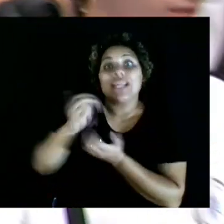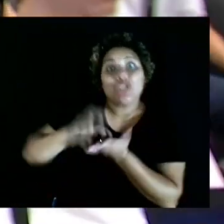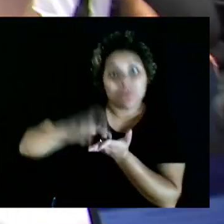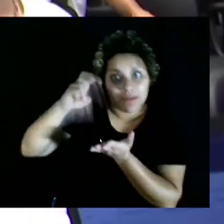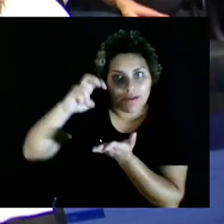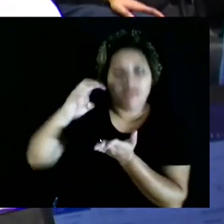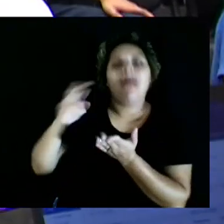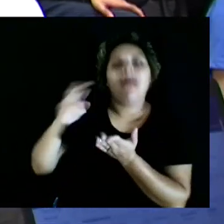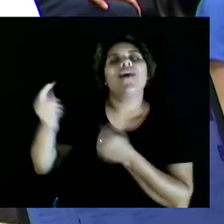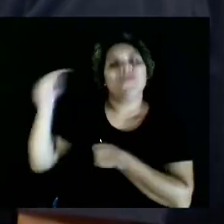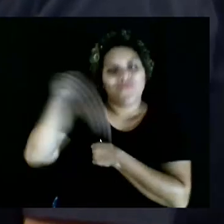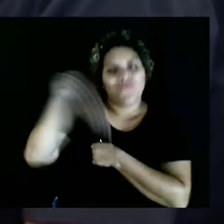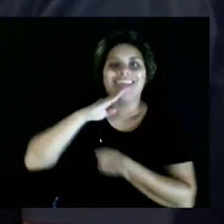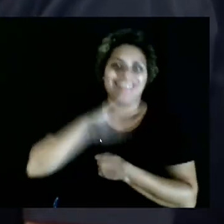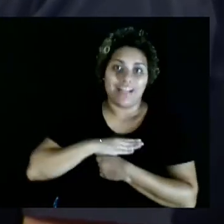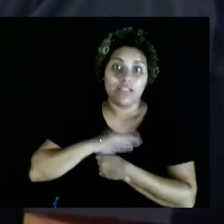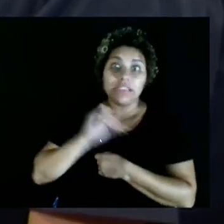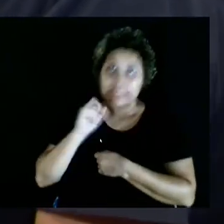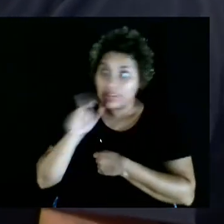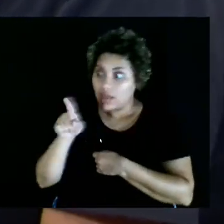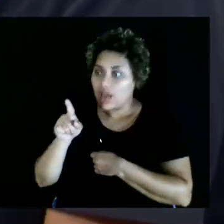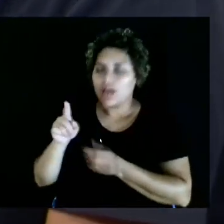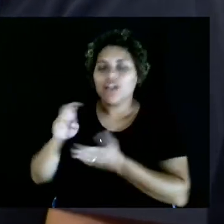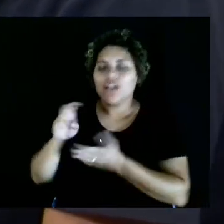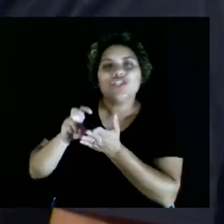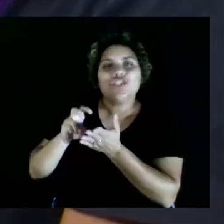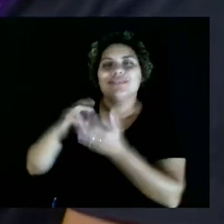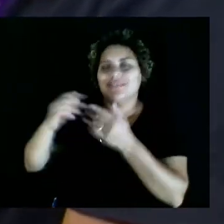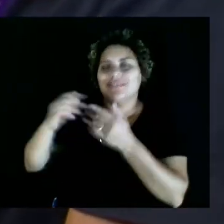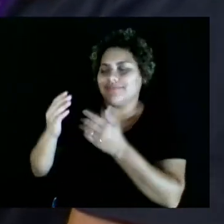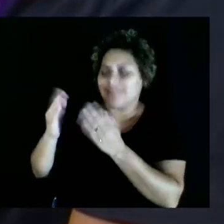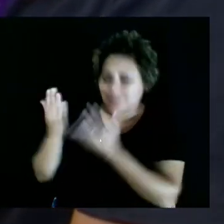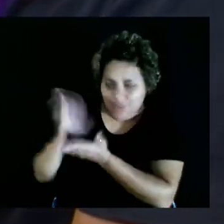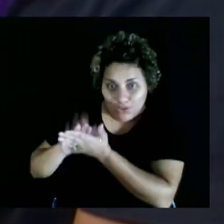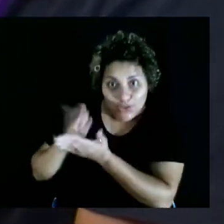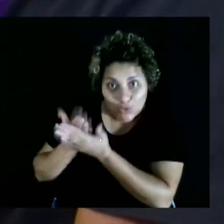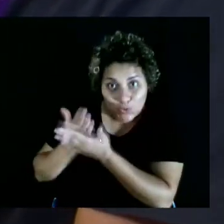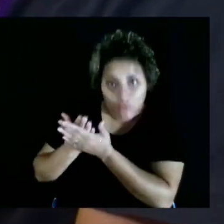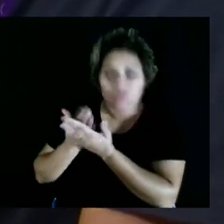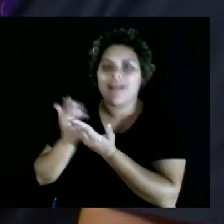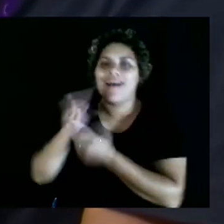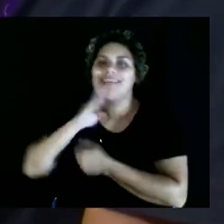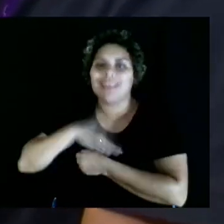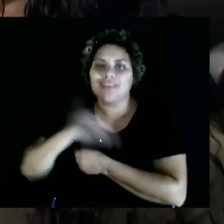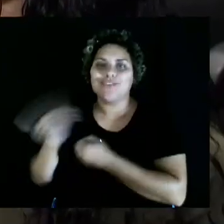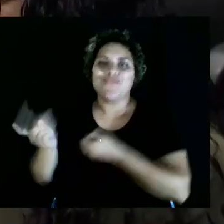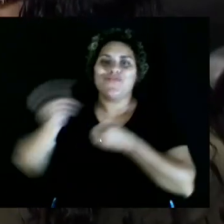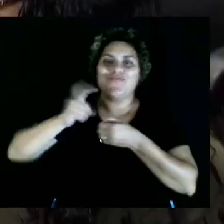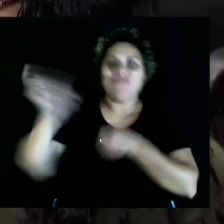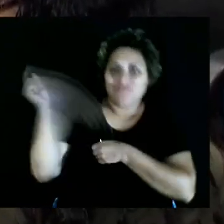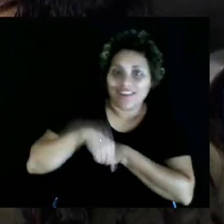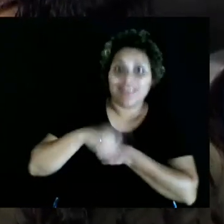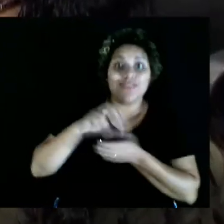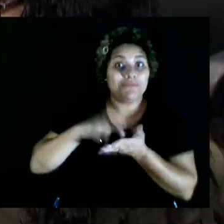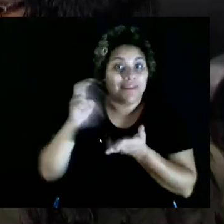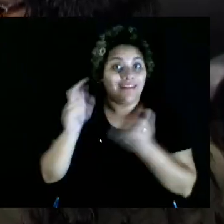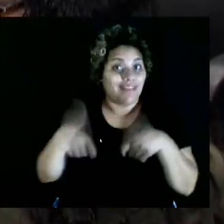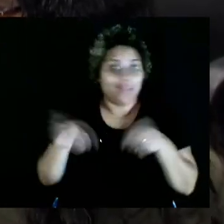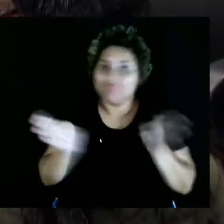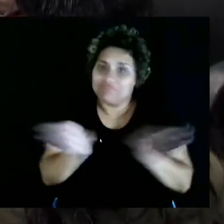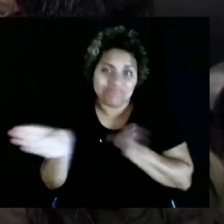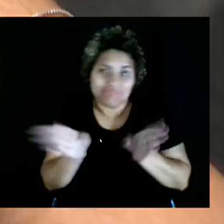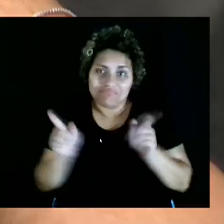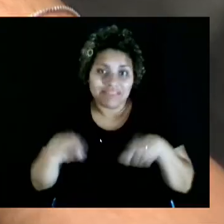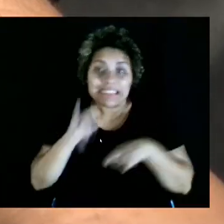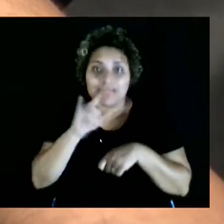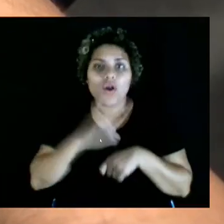manhã, enfim, venha para o CIE que realmente, se quer uma oportunidade de ser inserido no mundo do trabalho, de experimentar